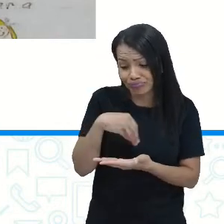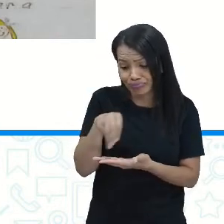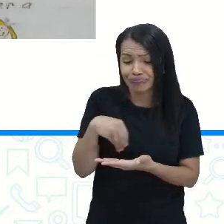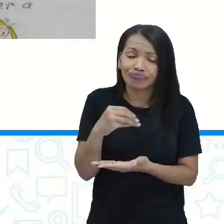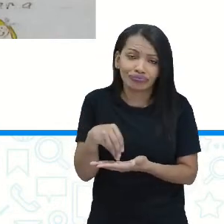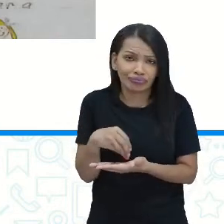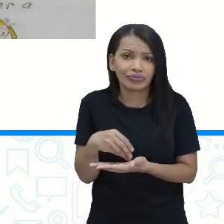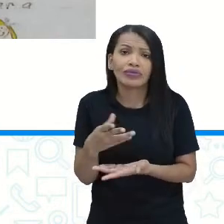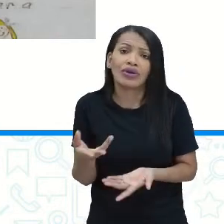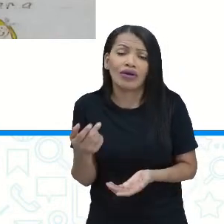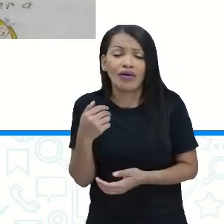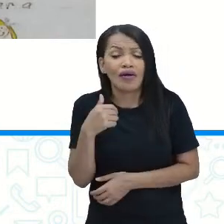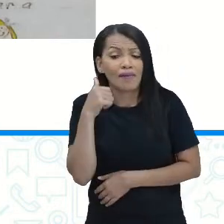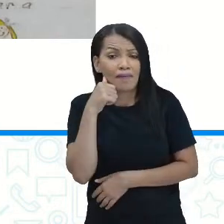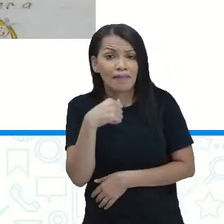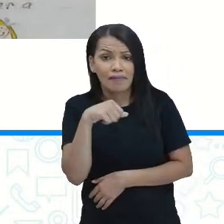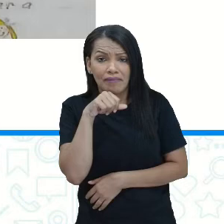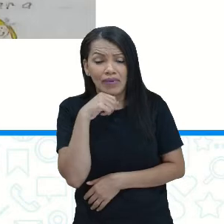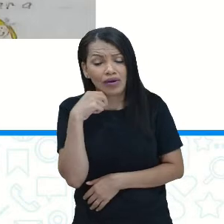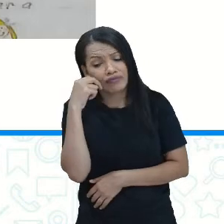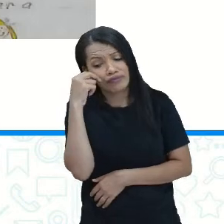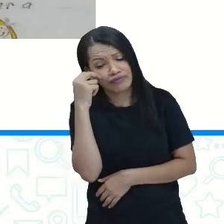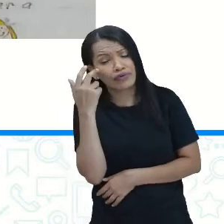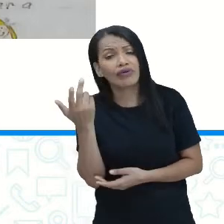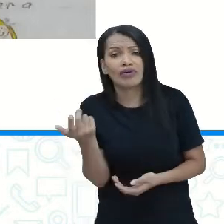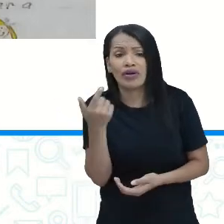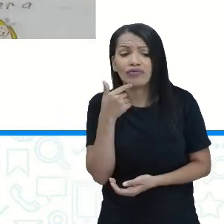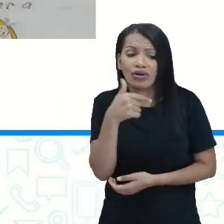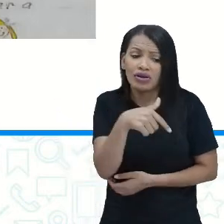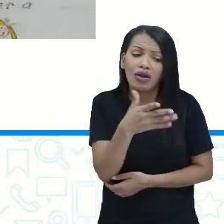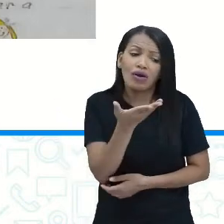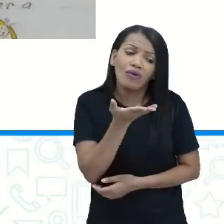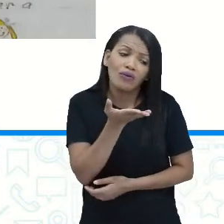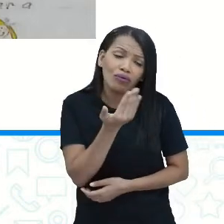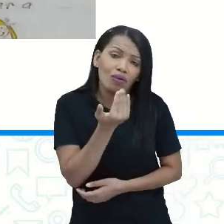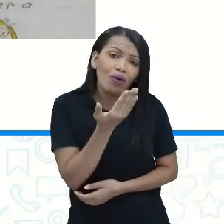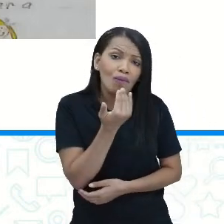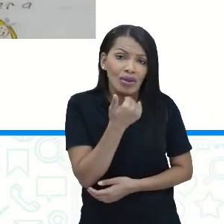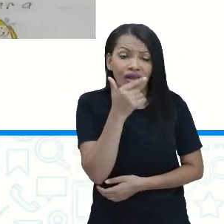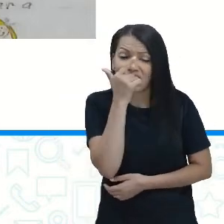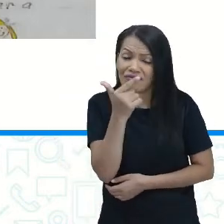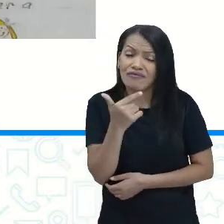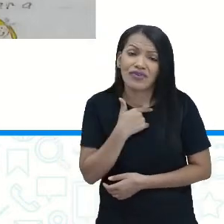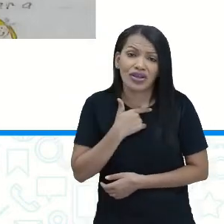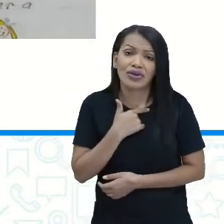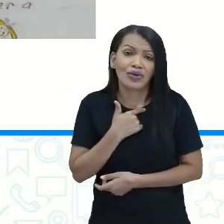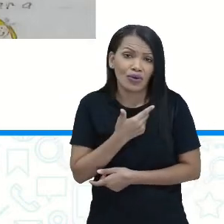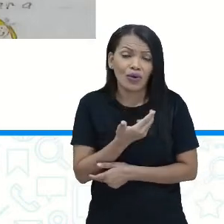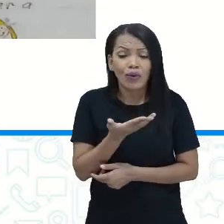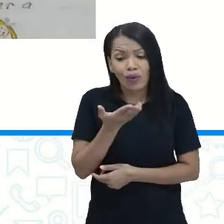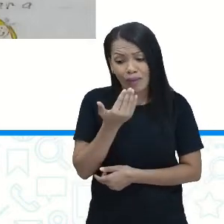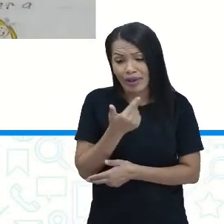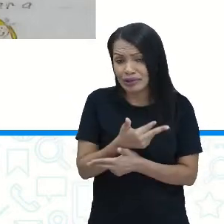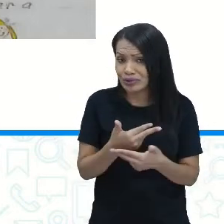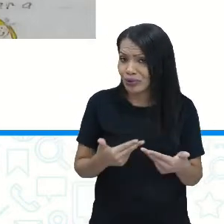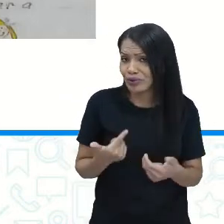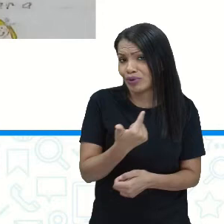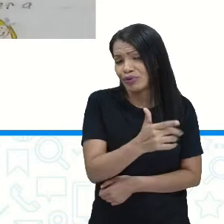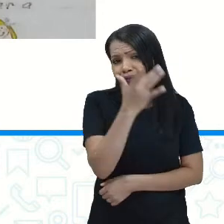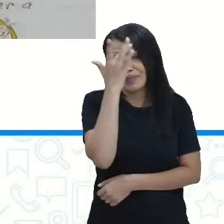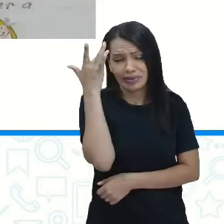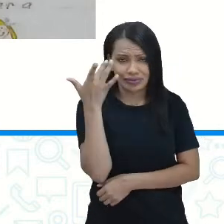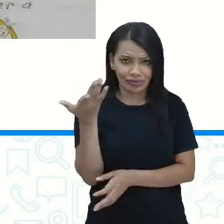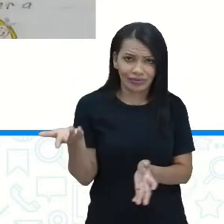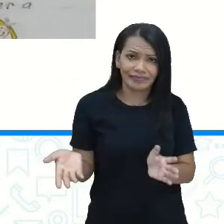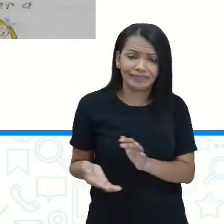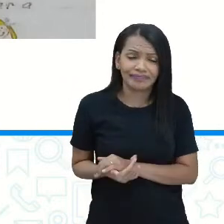vergonha a mamãe, ela foi comer o mingau dos ursinhos. Isso é muito feio mesmo. E depois a mamãe